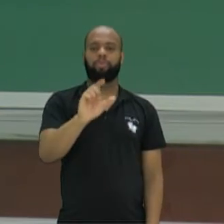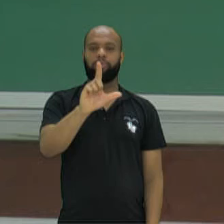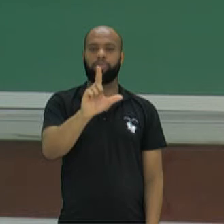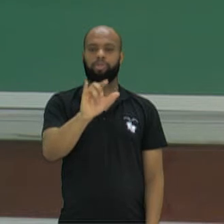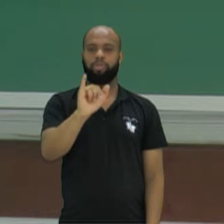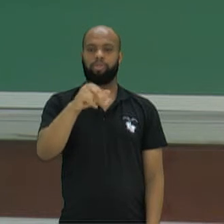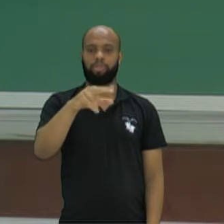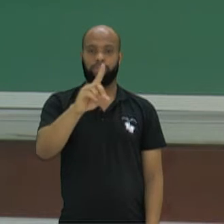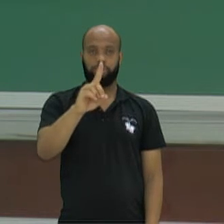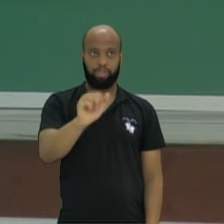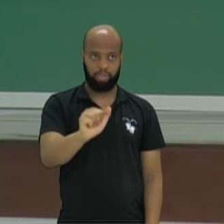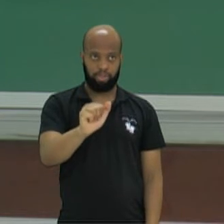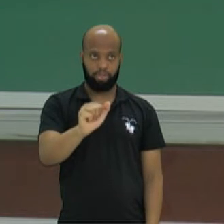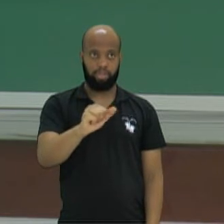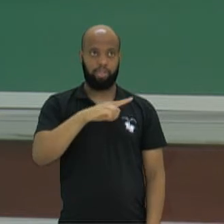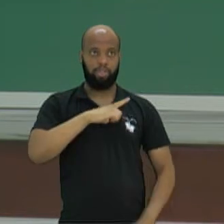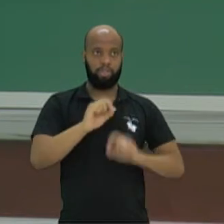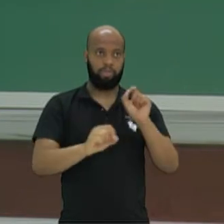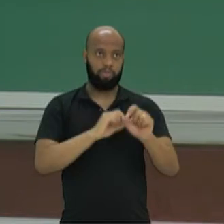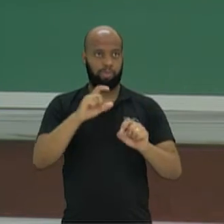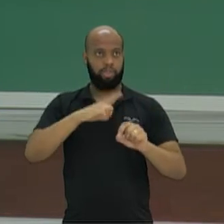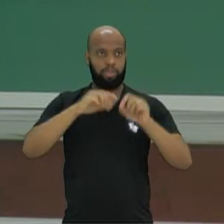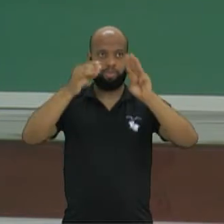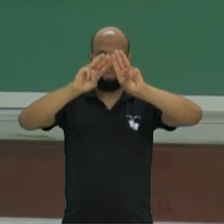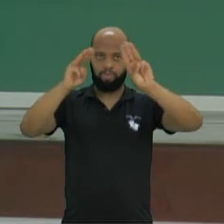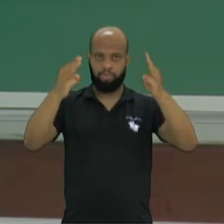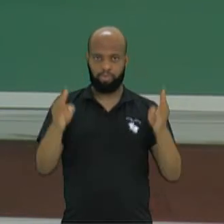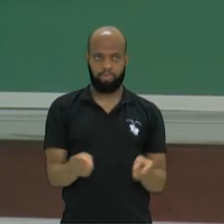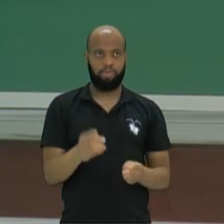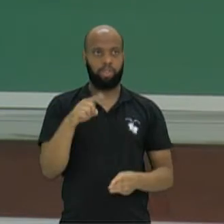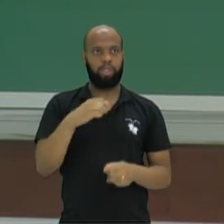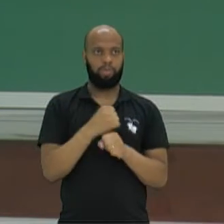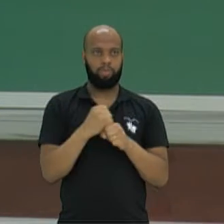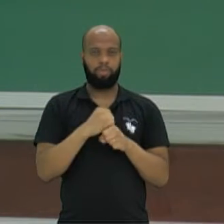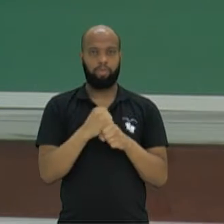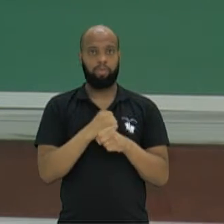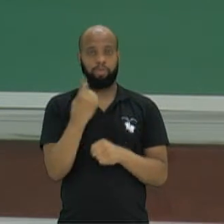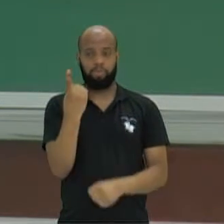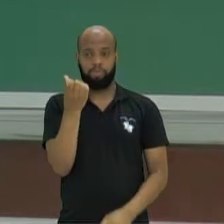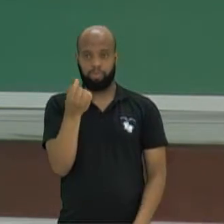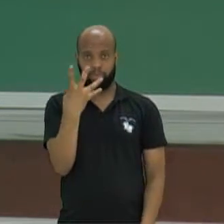Vischer. Aqui tem uma esquadra holandesa.